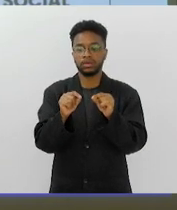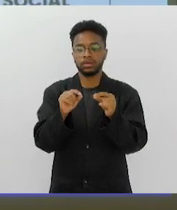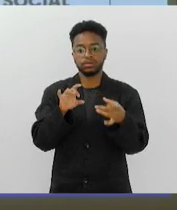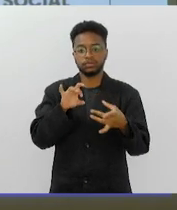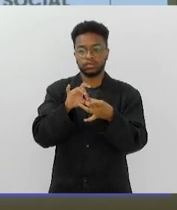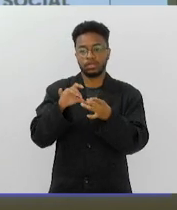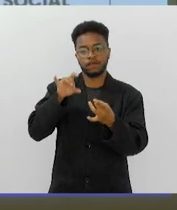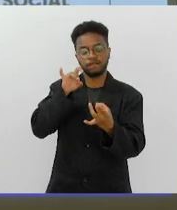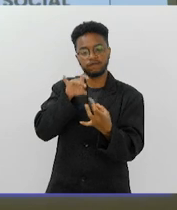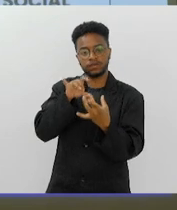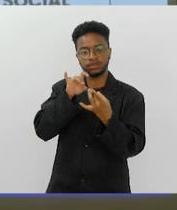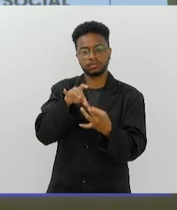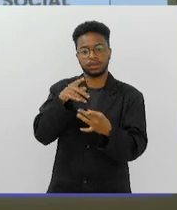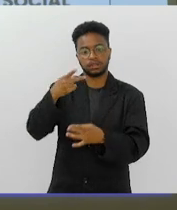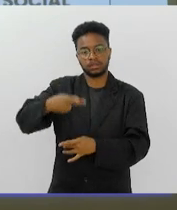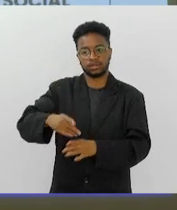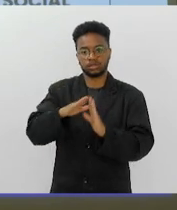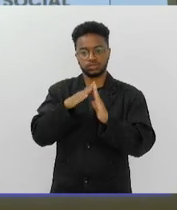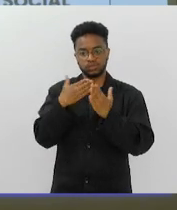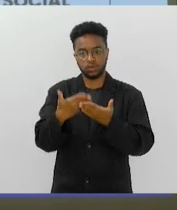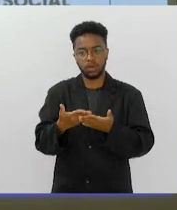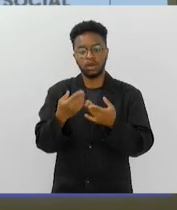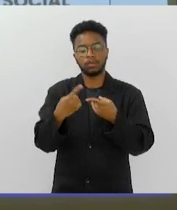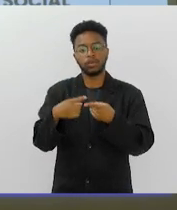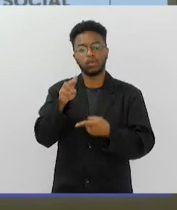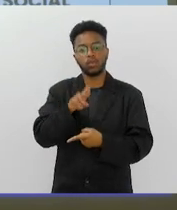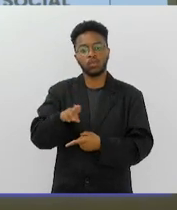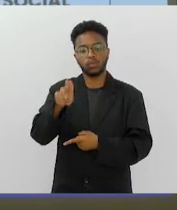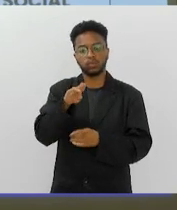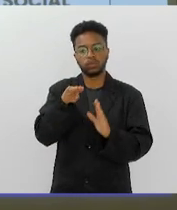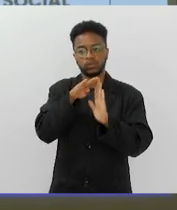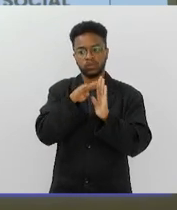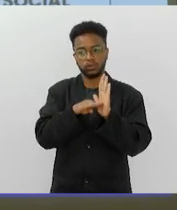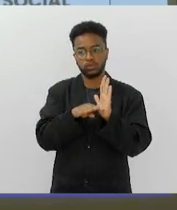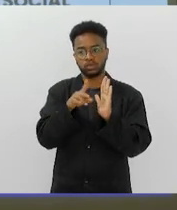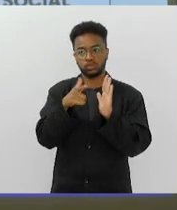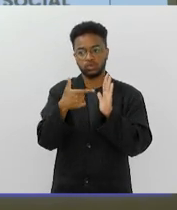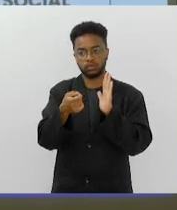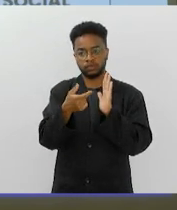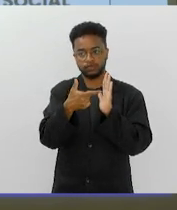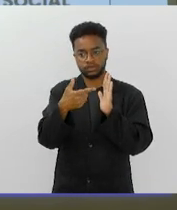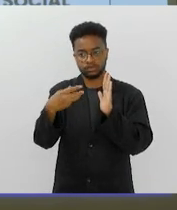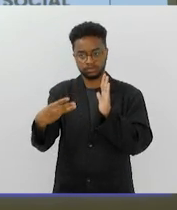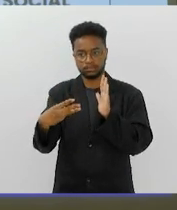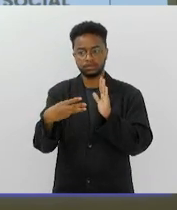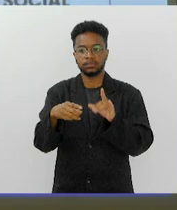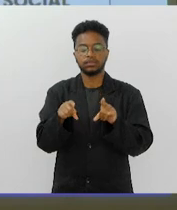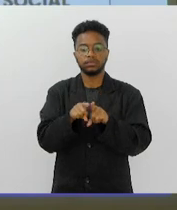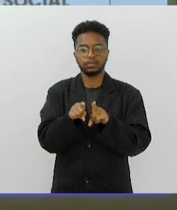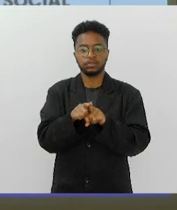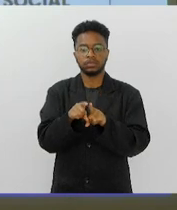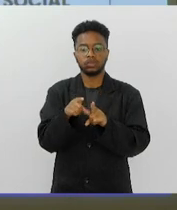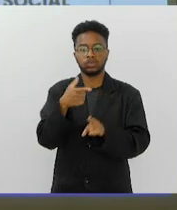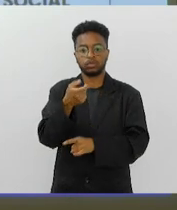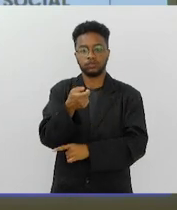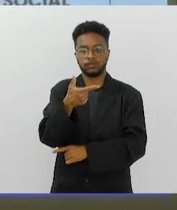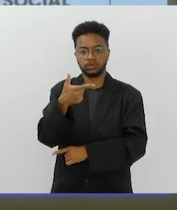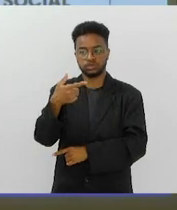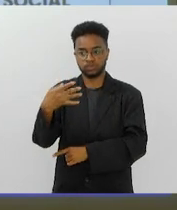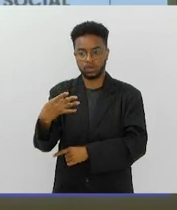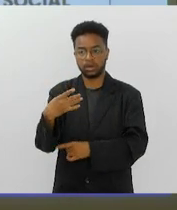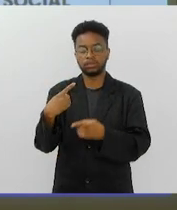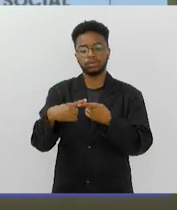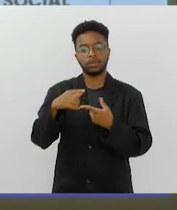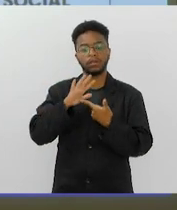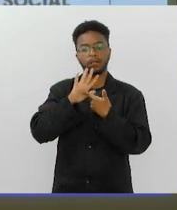da própria escola, que utilizou o guia no ano de 2023 e metade de 2024, e aí trouxe